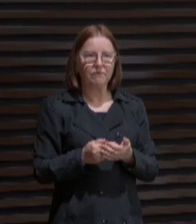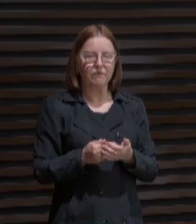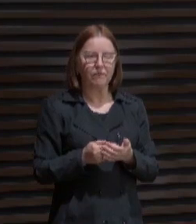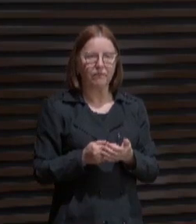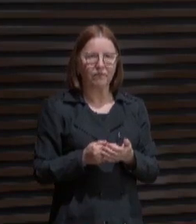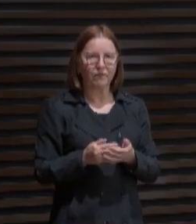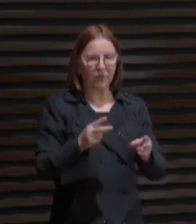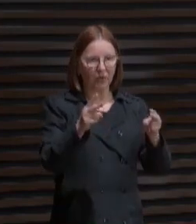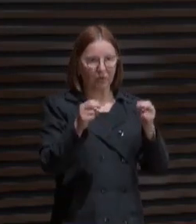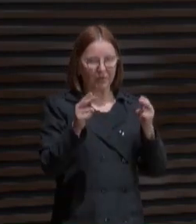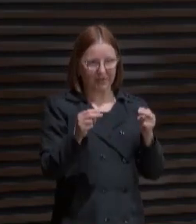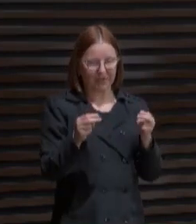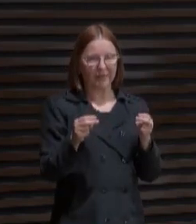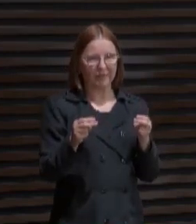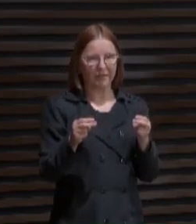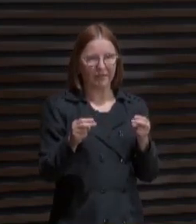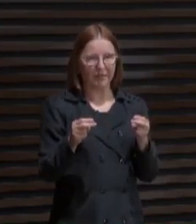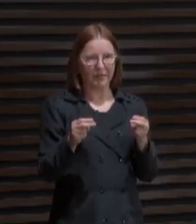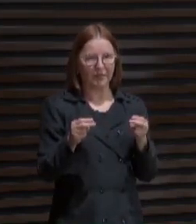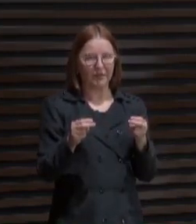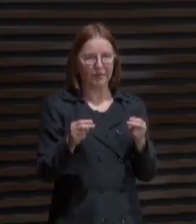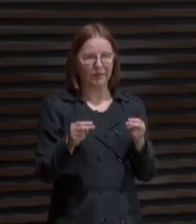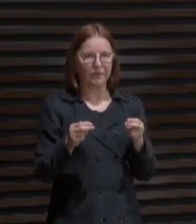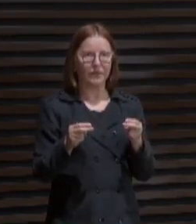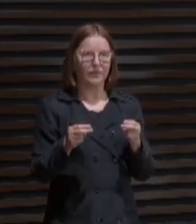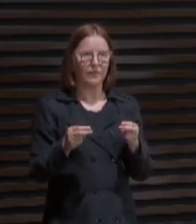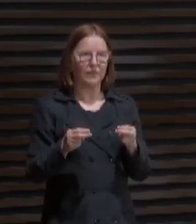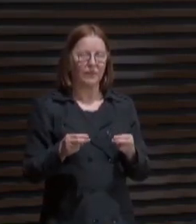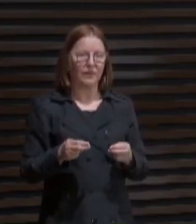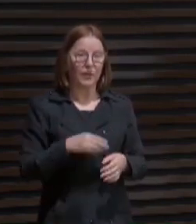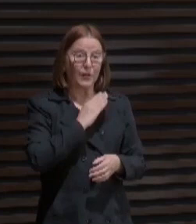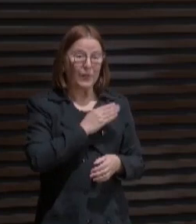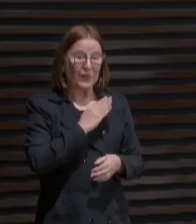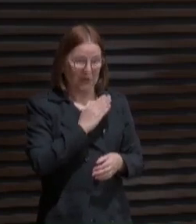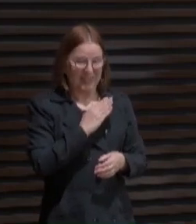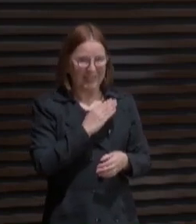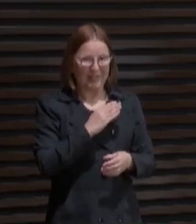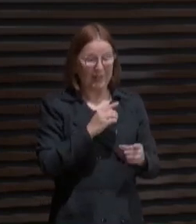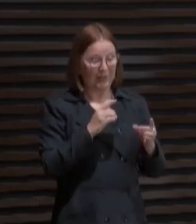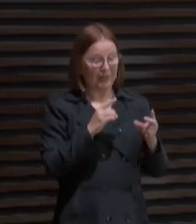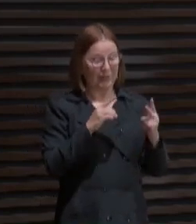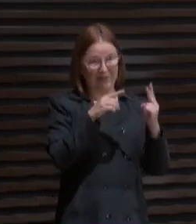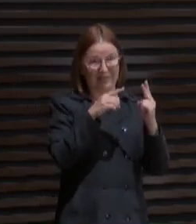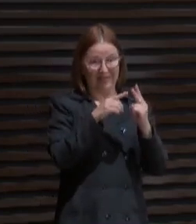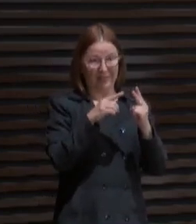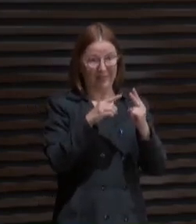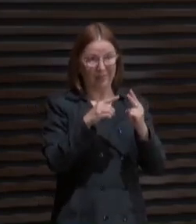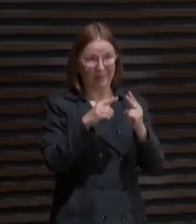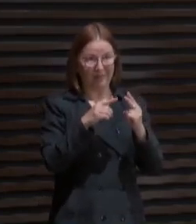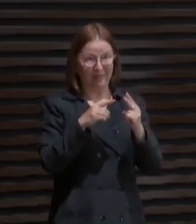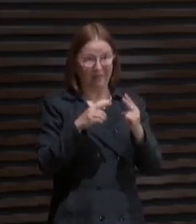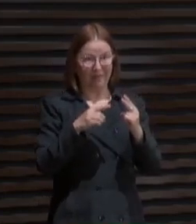um desses discípulos agitava-se positivamente quando perceberam e indagaram um